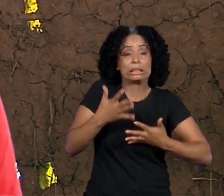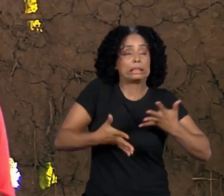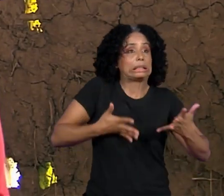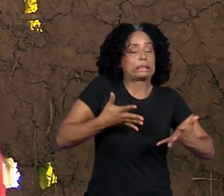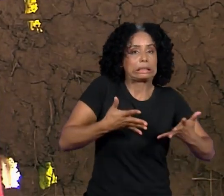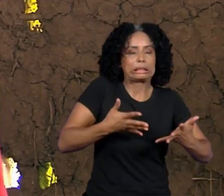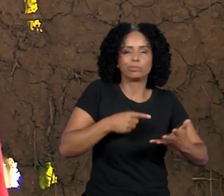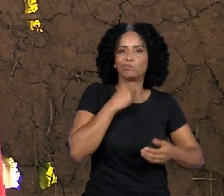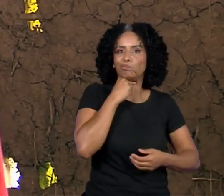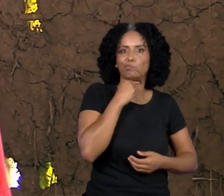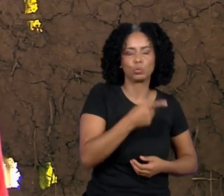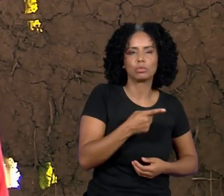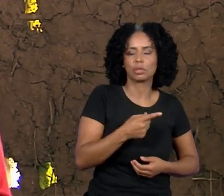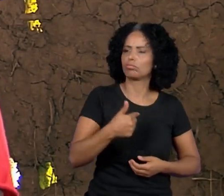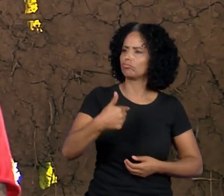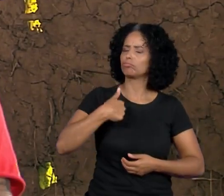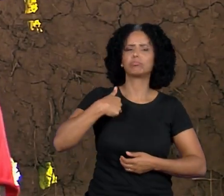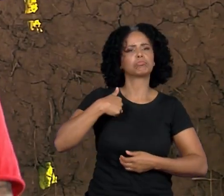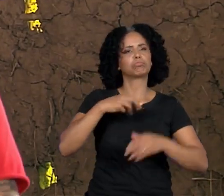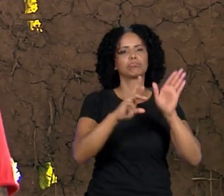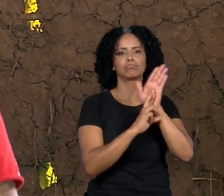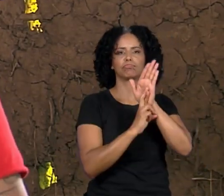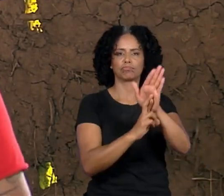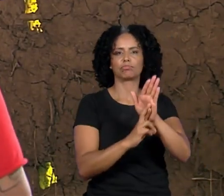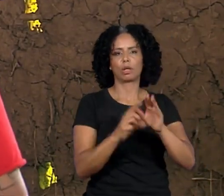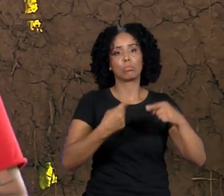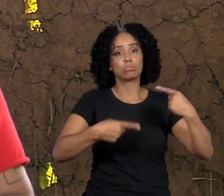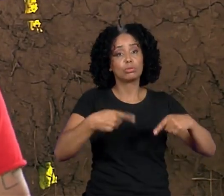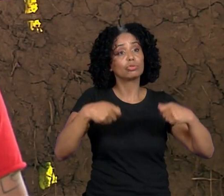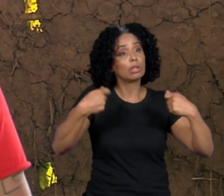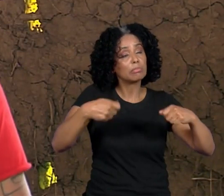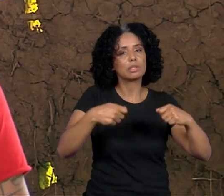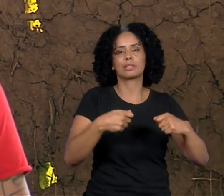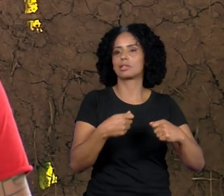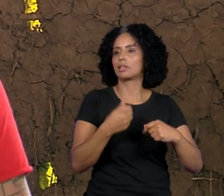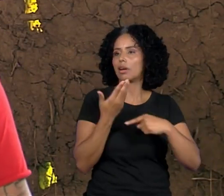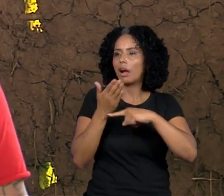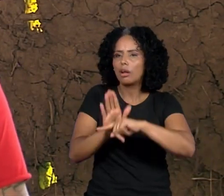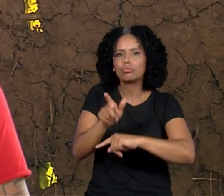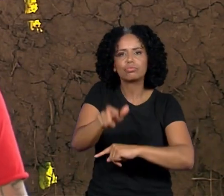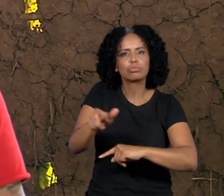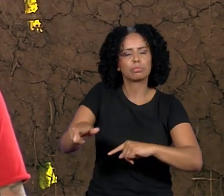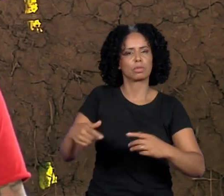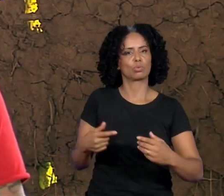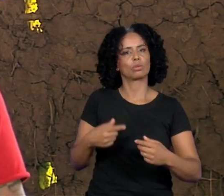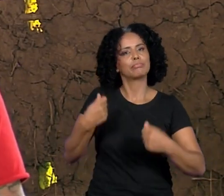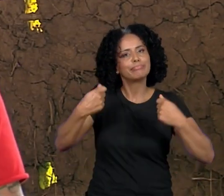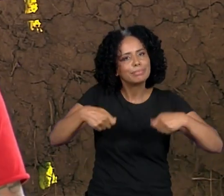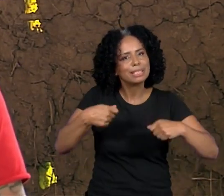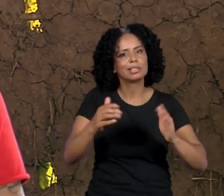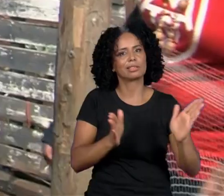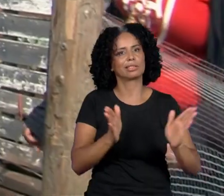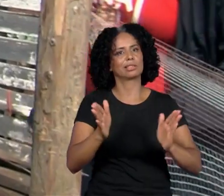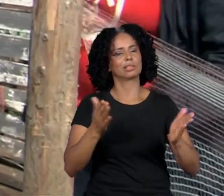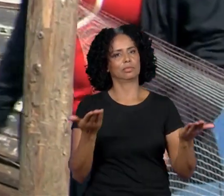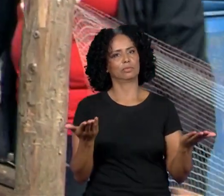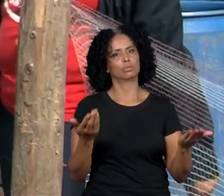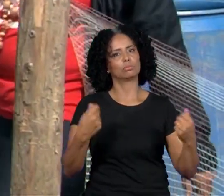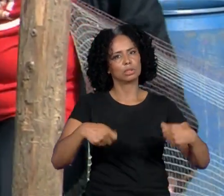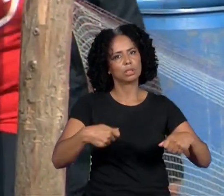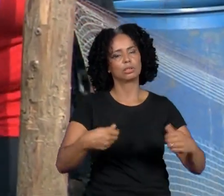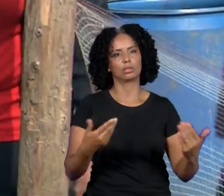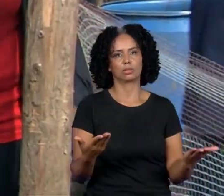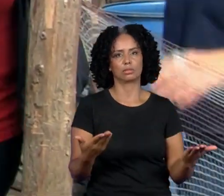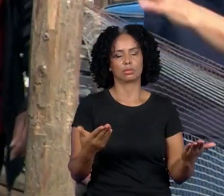A política, ela tem que ser acessível. Se a política não é acessível, tem alguma coisa errada. Até porque todo político, ele é um